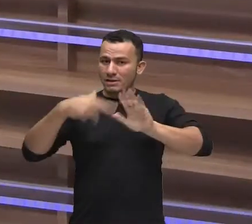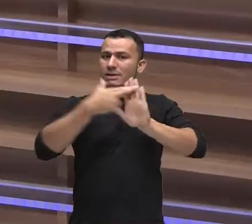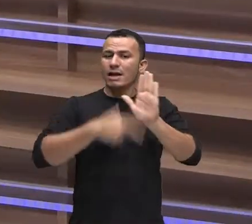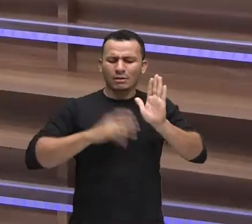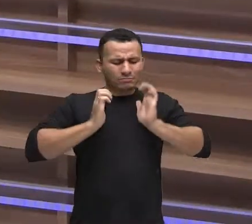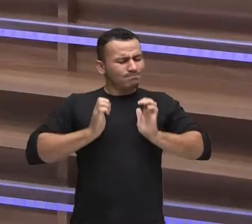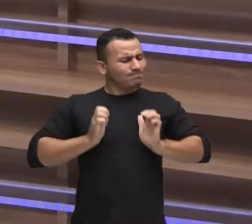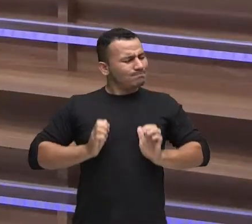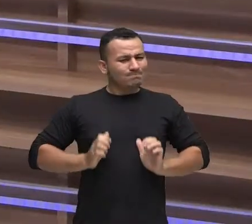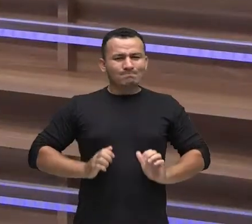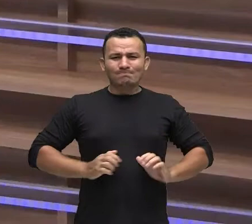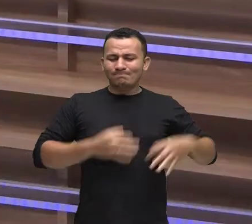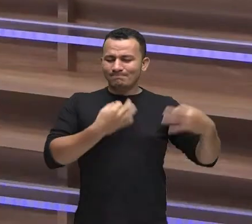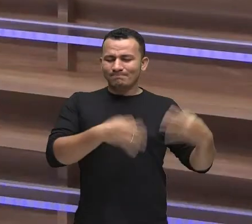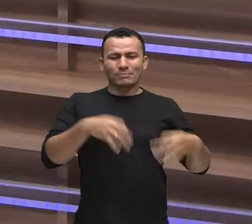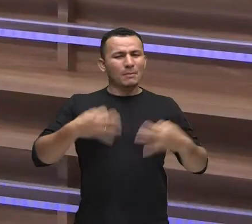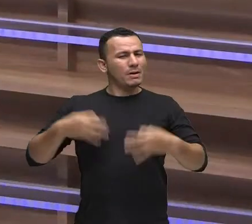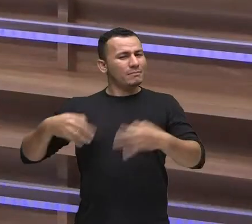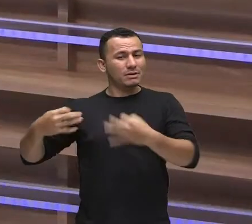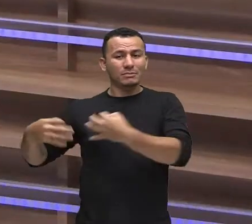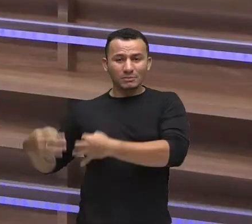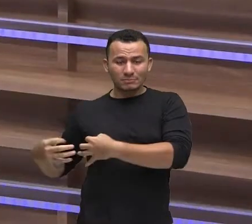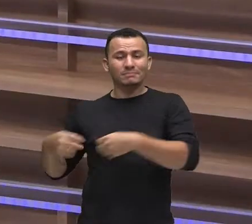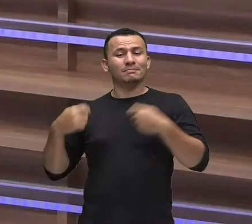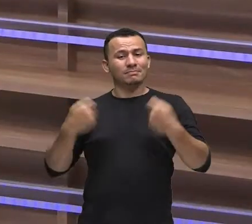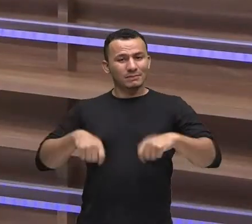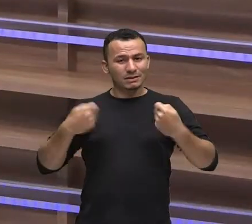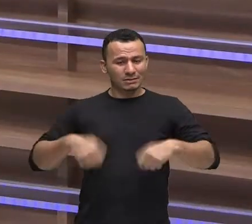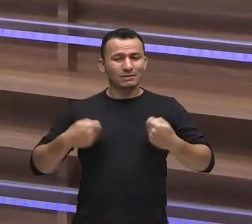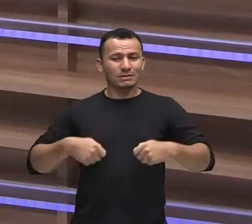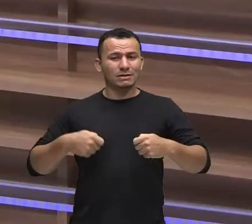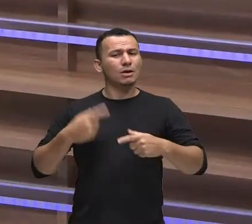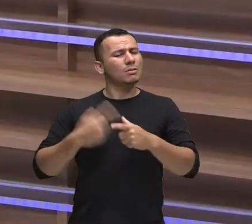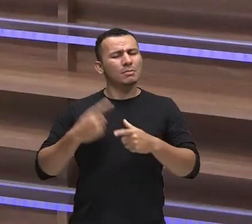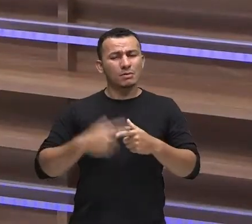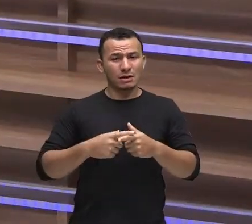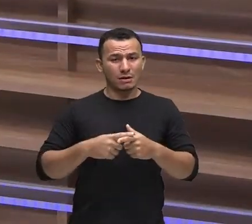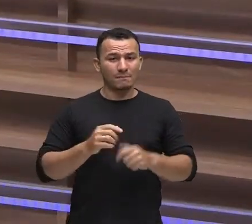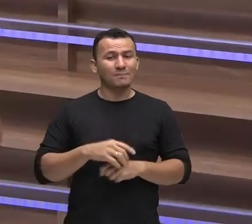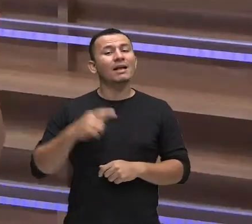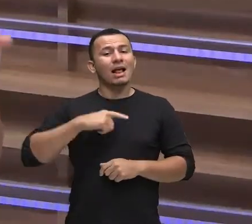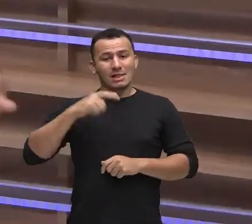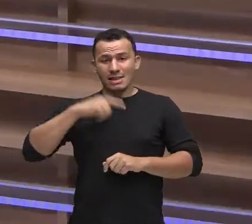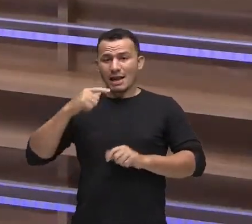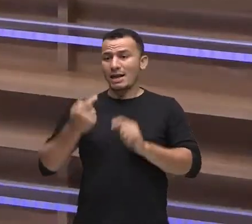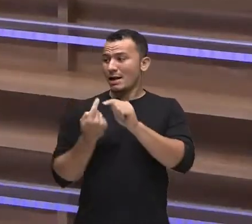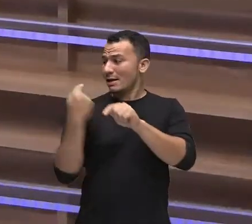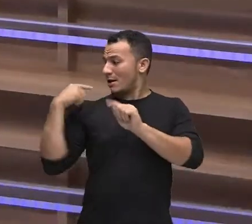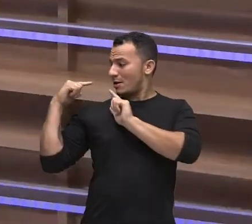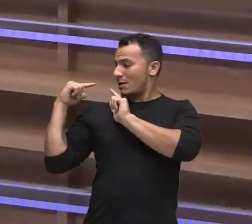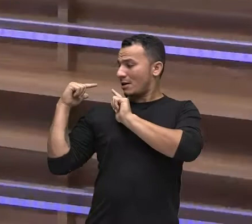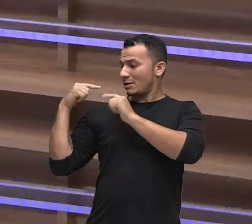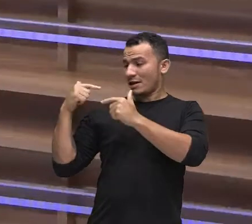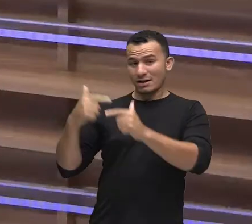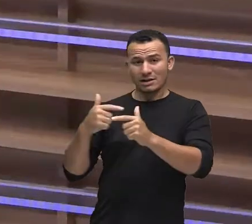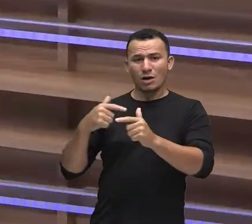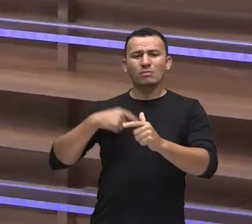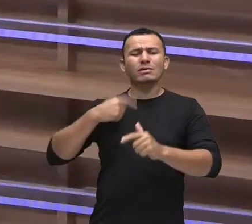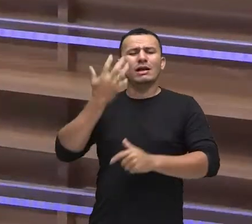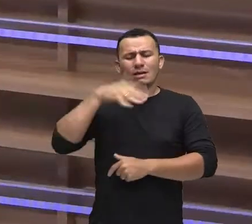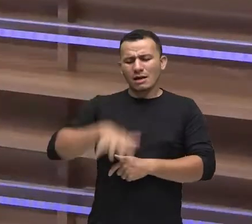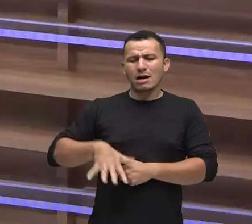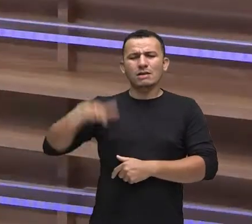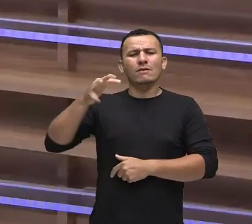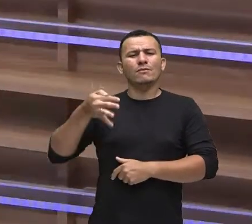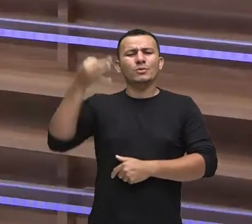super enquadrada no padrão que se coloca ali como excelente. Porque há uma geração que se espelha nele, há uma geração que